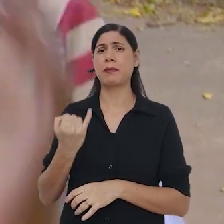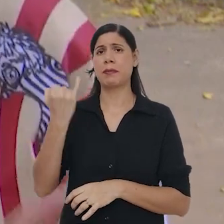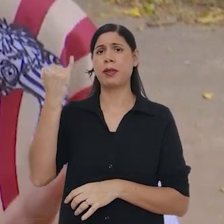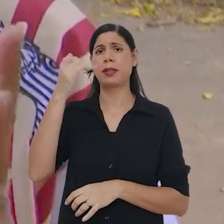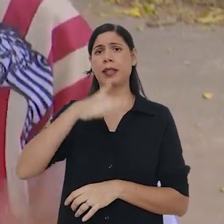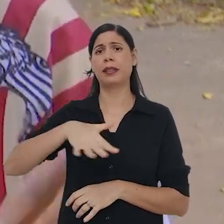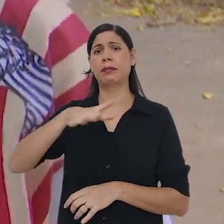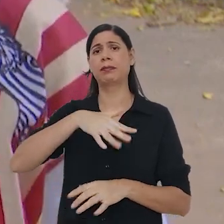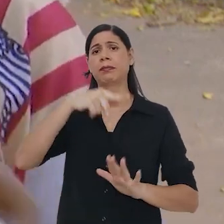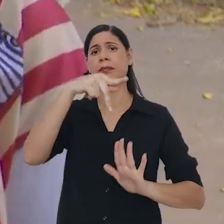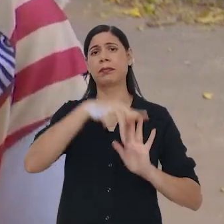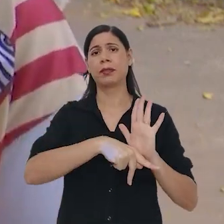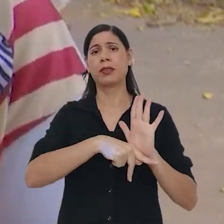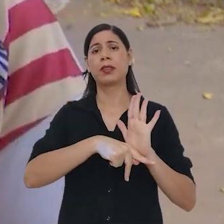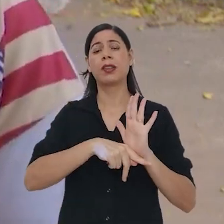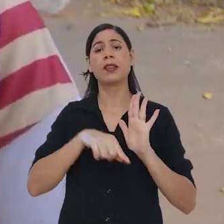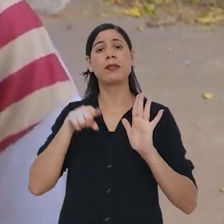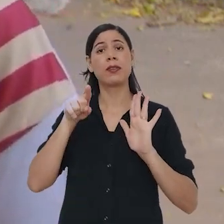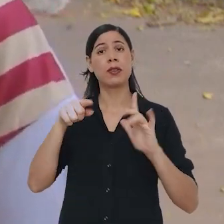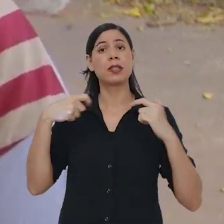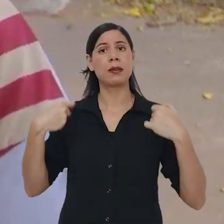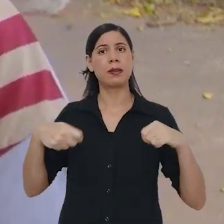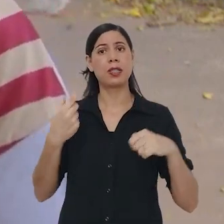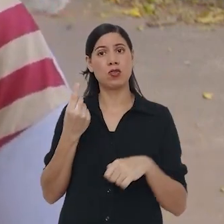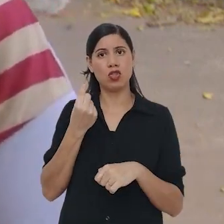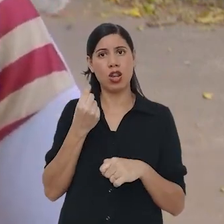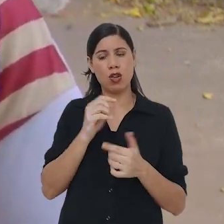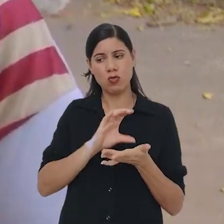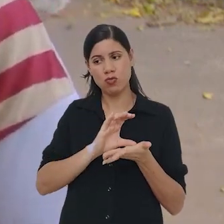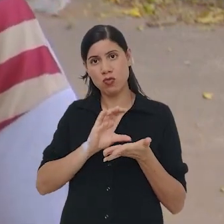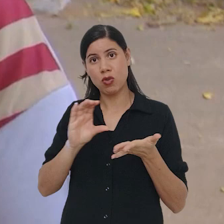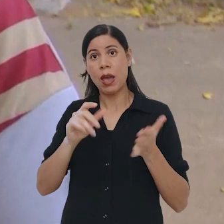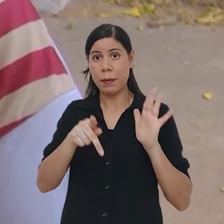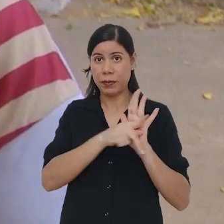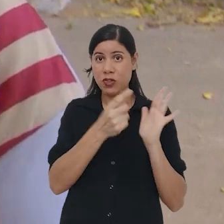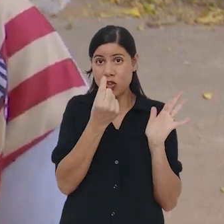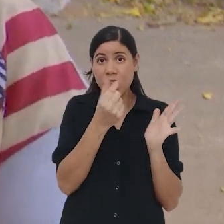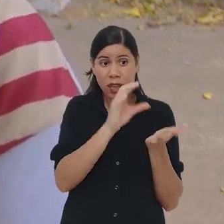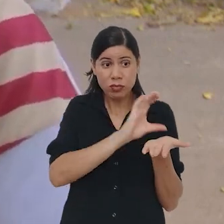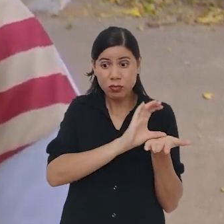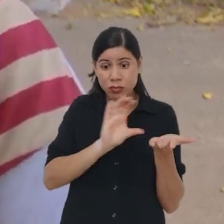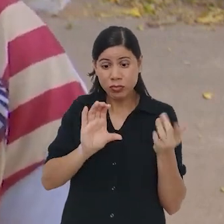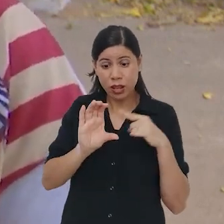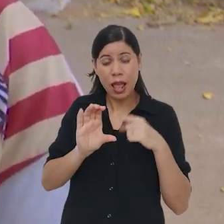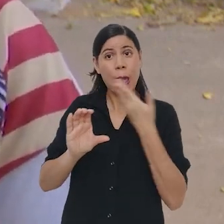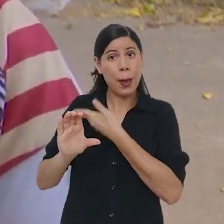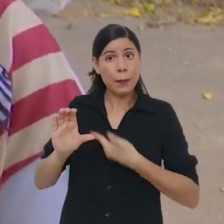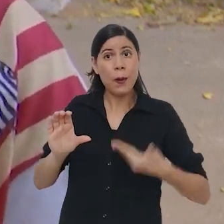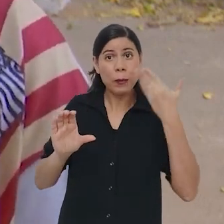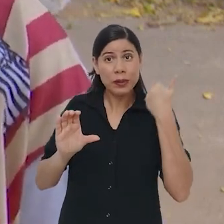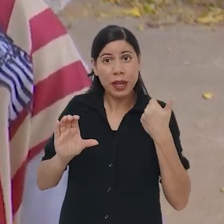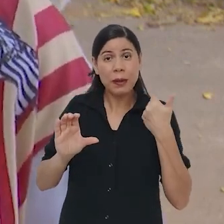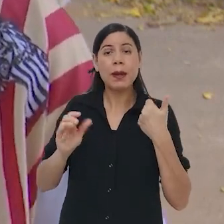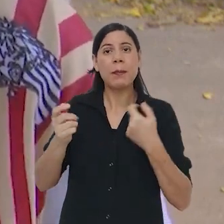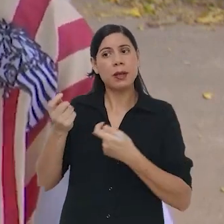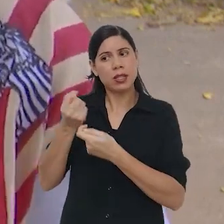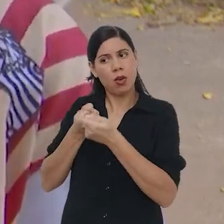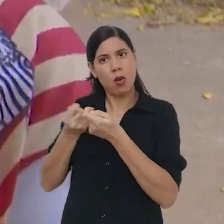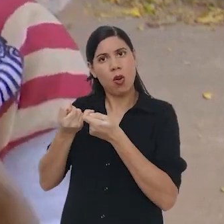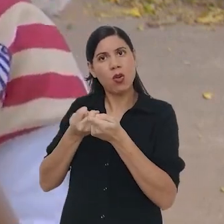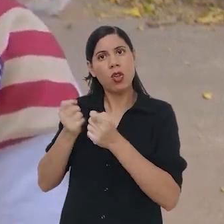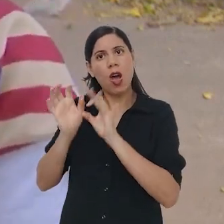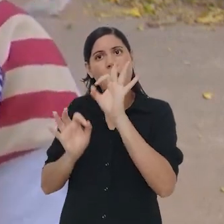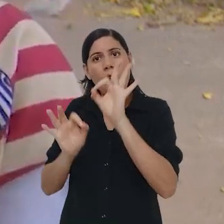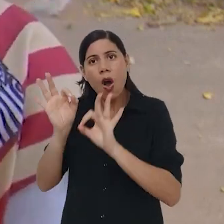um dos itens importantes dentro do projeto, né? É você ter esse dinheiro público e você saber como lidar,